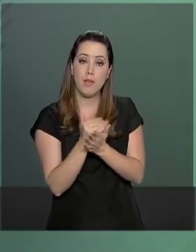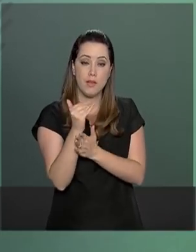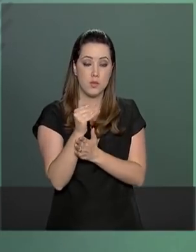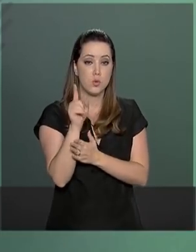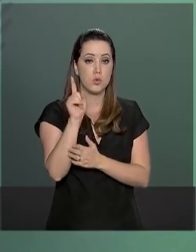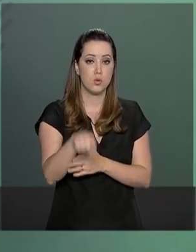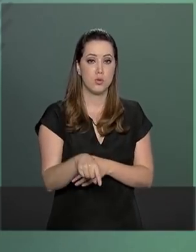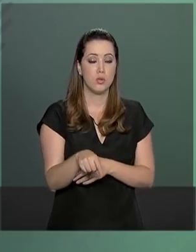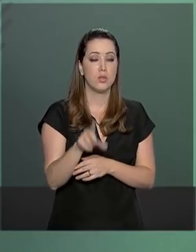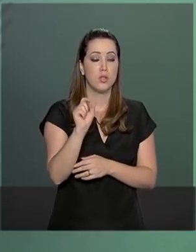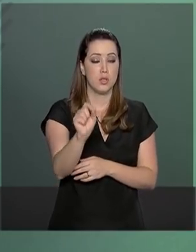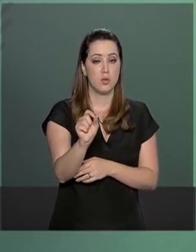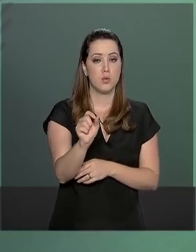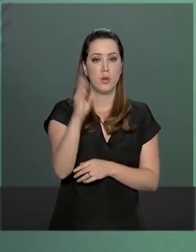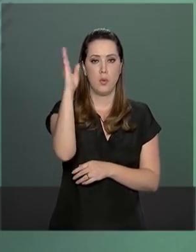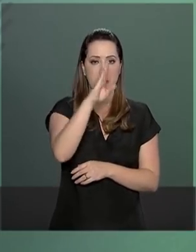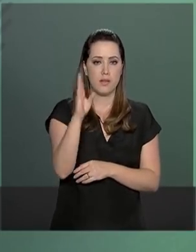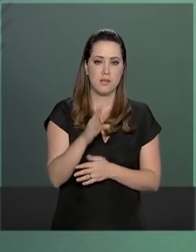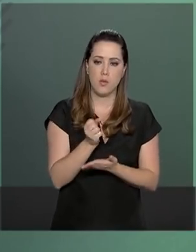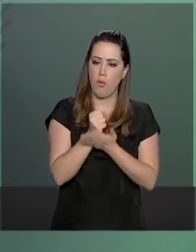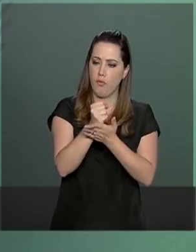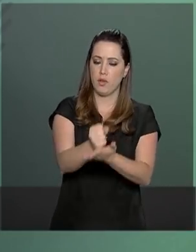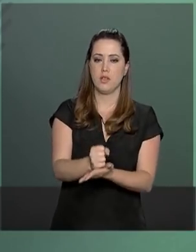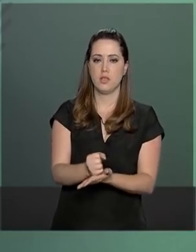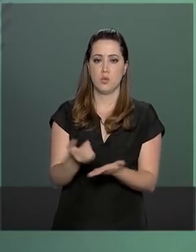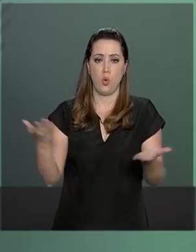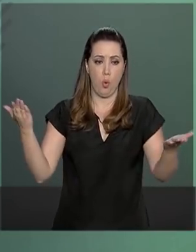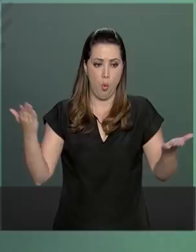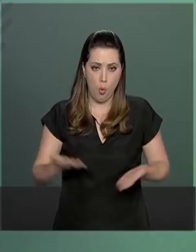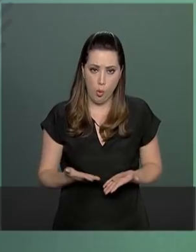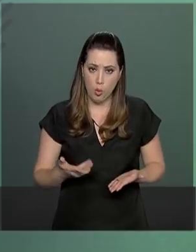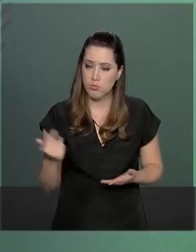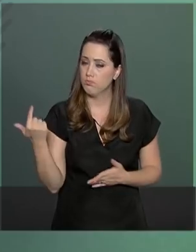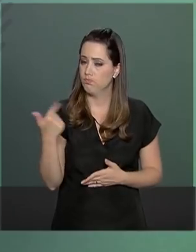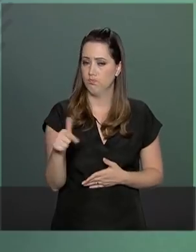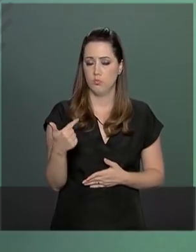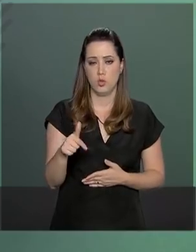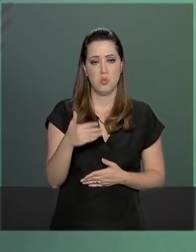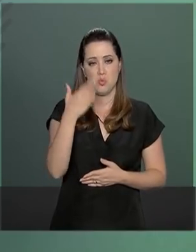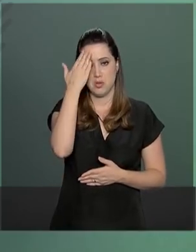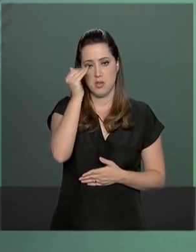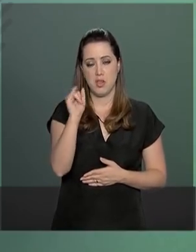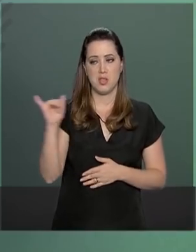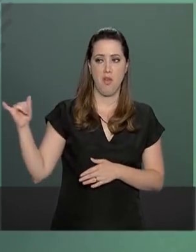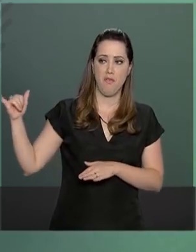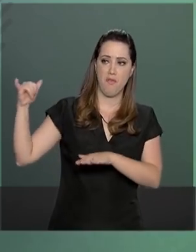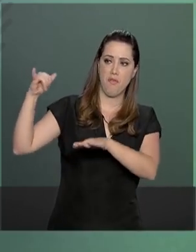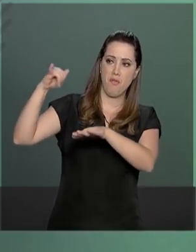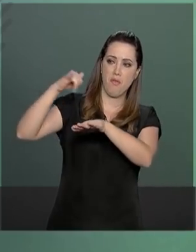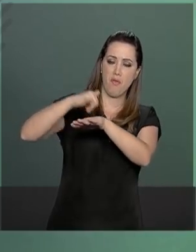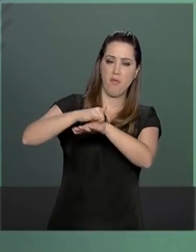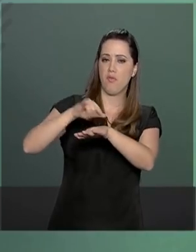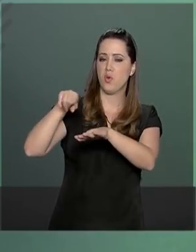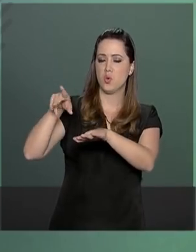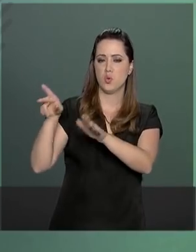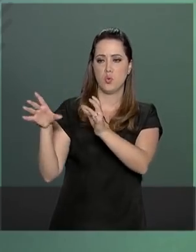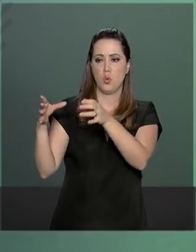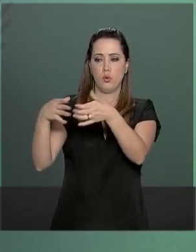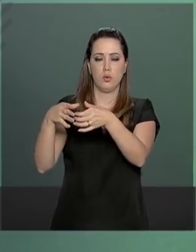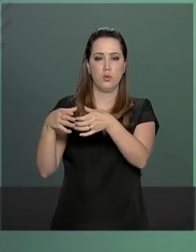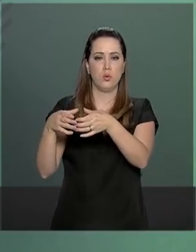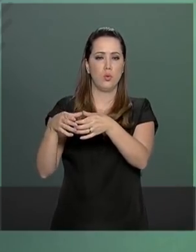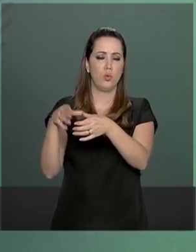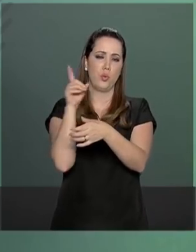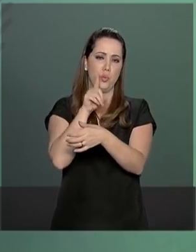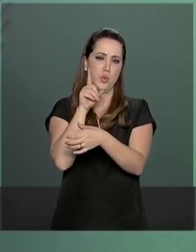ministros eu não tenho informação hoje sobre a possibilidade vôos da usaf da força aérea é